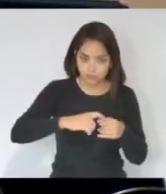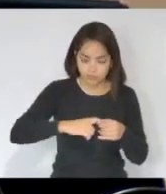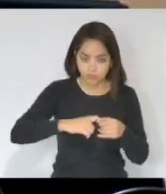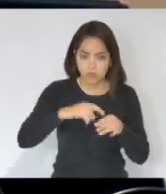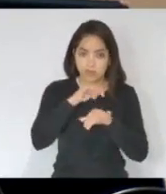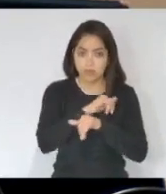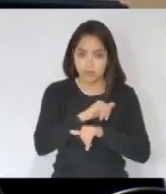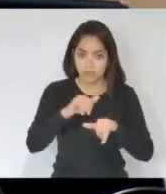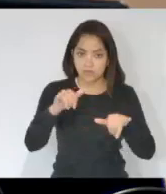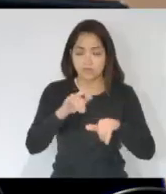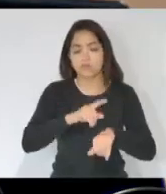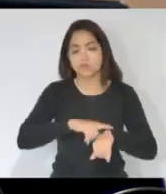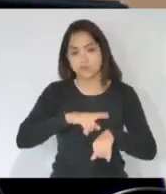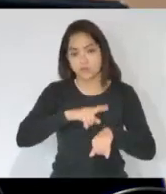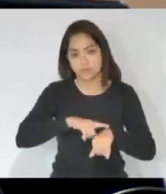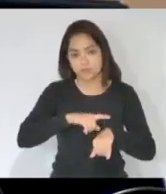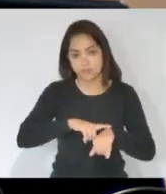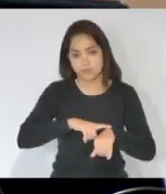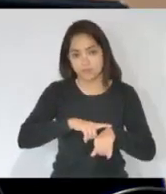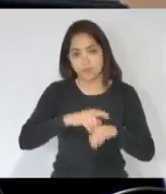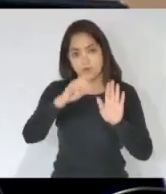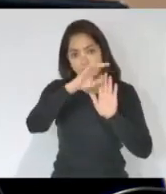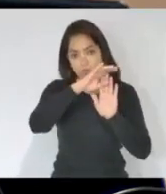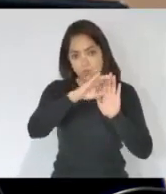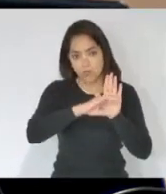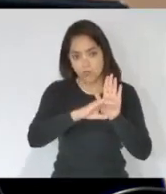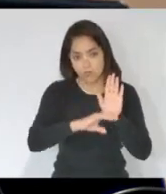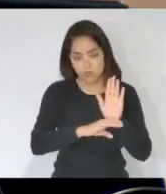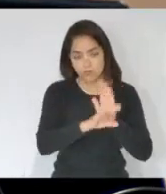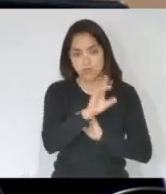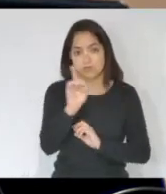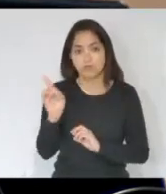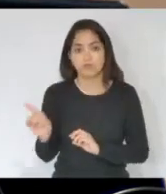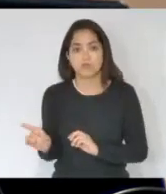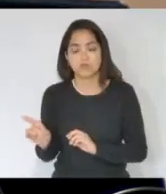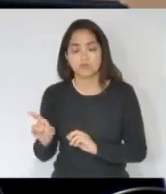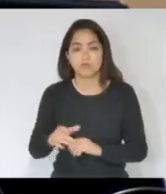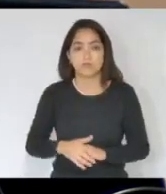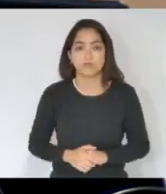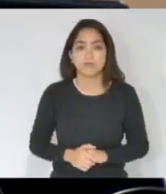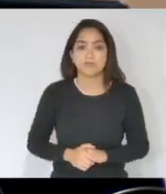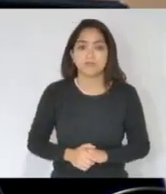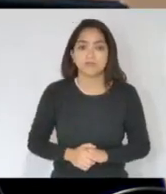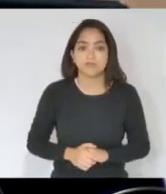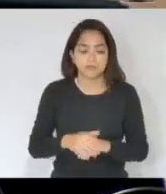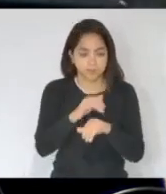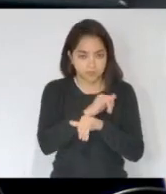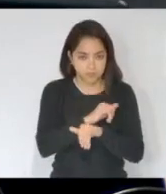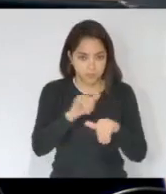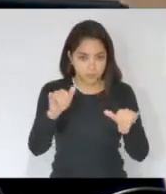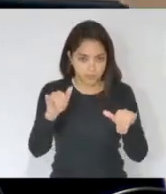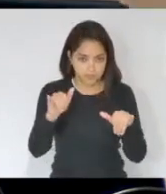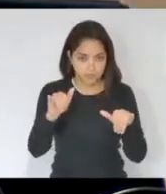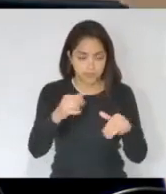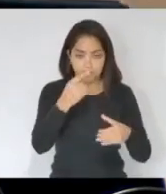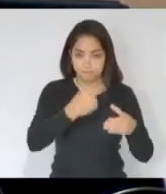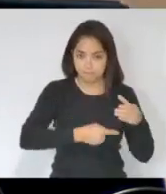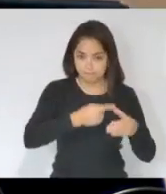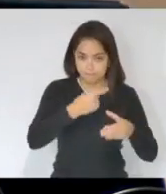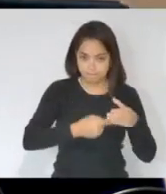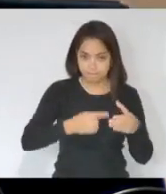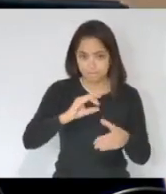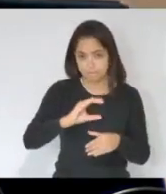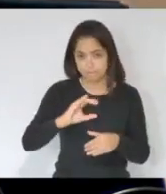o próximo horário. Ordem do dia. O senhor presidente comunicou que a Comissão de